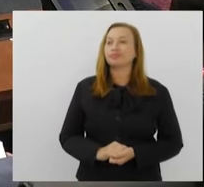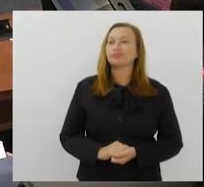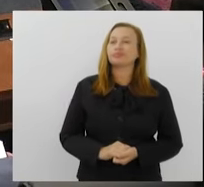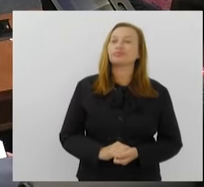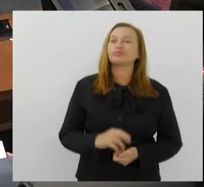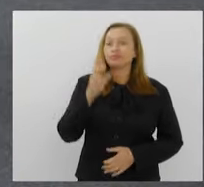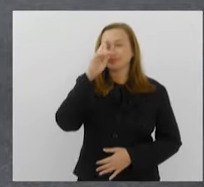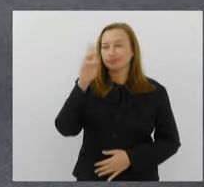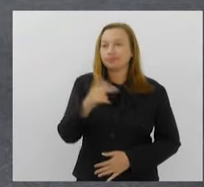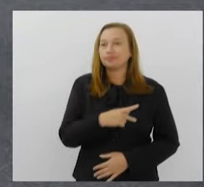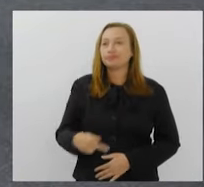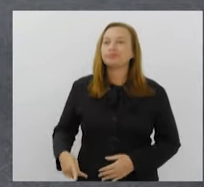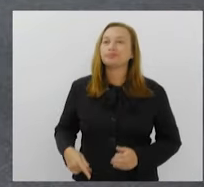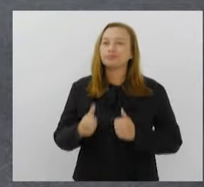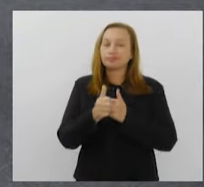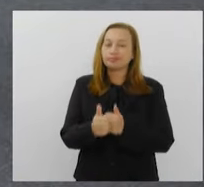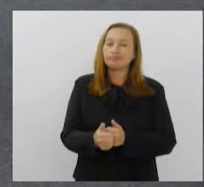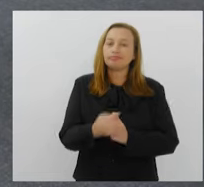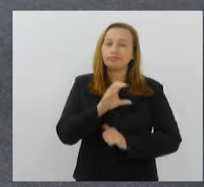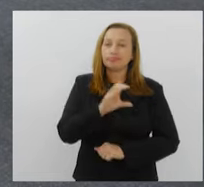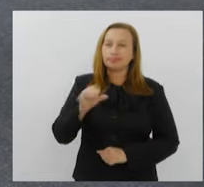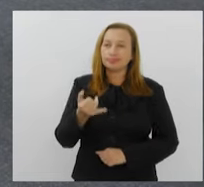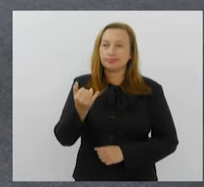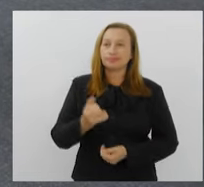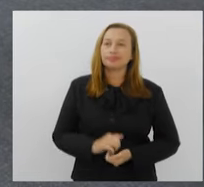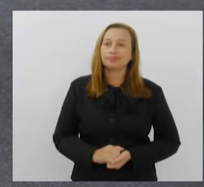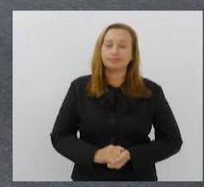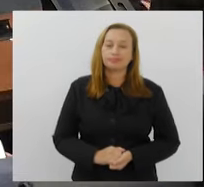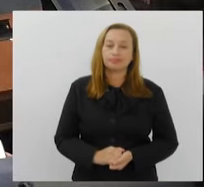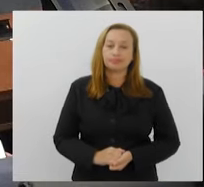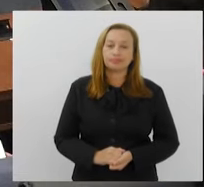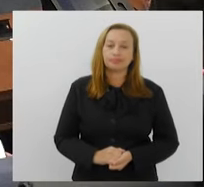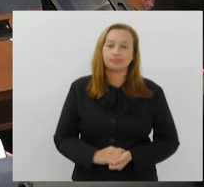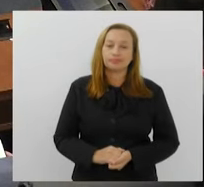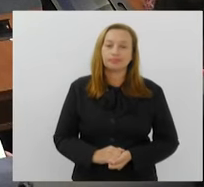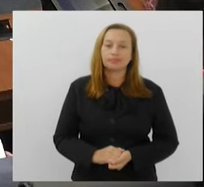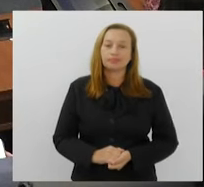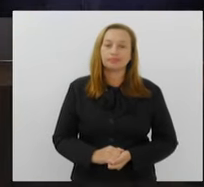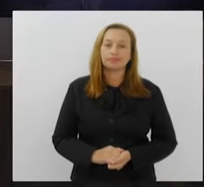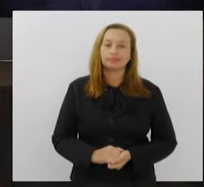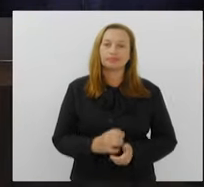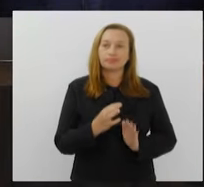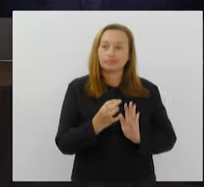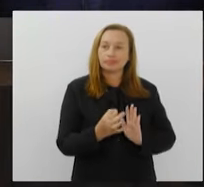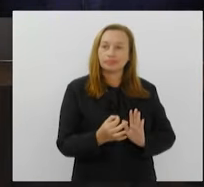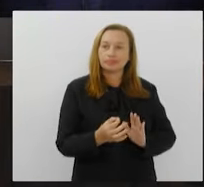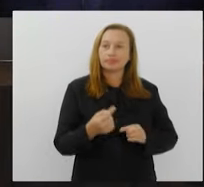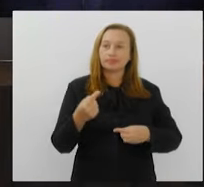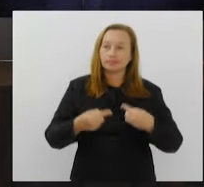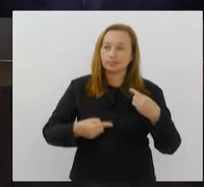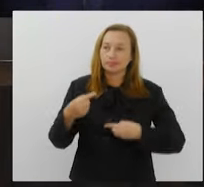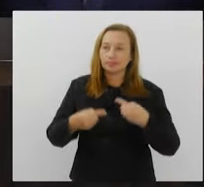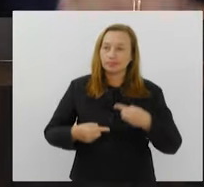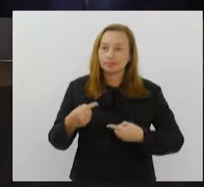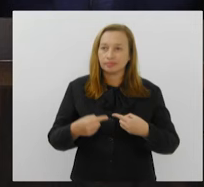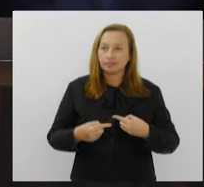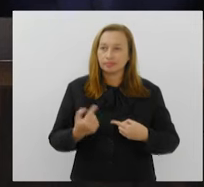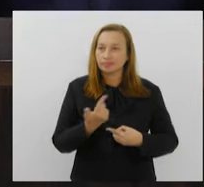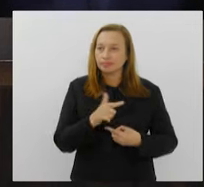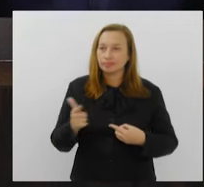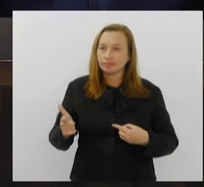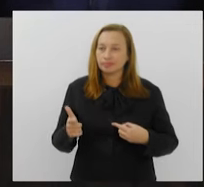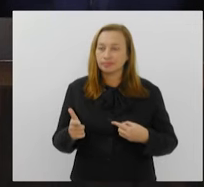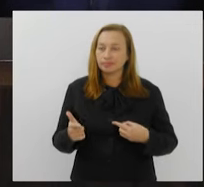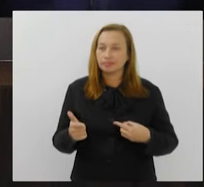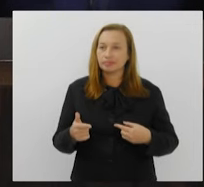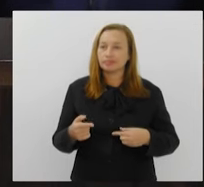Senhor presidente, acompanho o parecer da CCJ. Com os pareceres emitidos, em discussão, não havendo